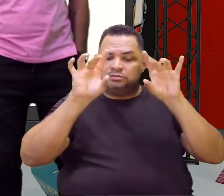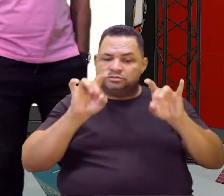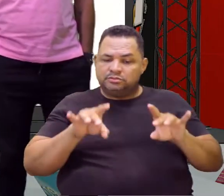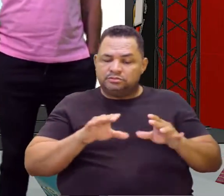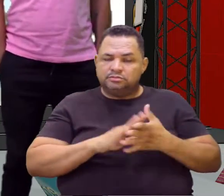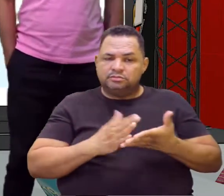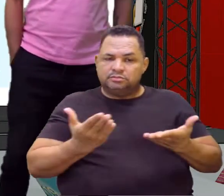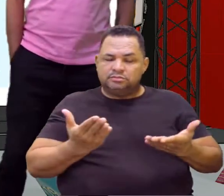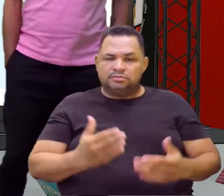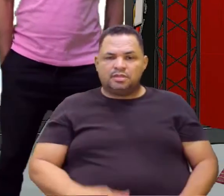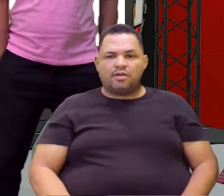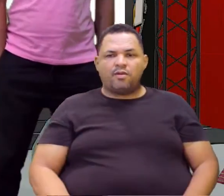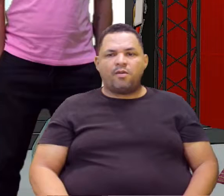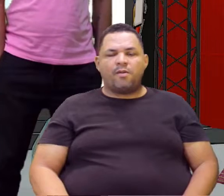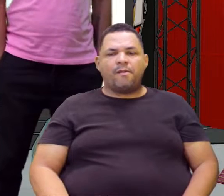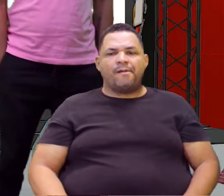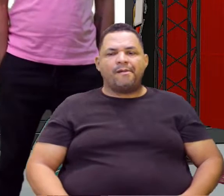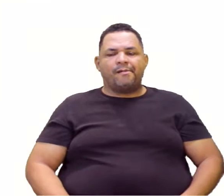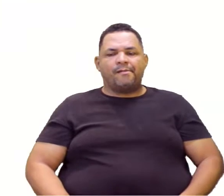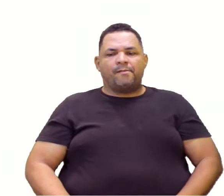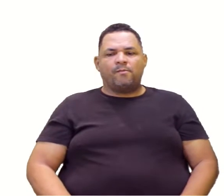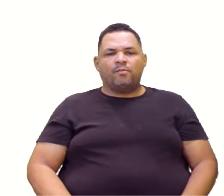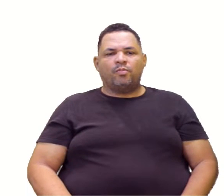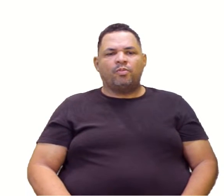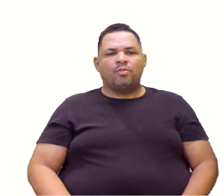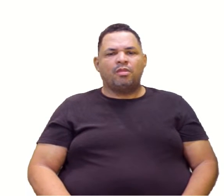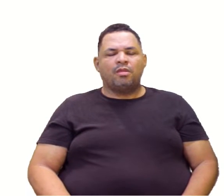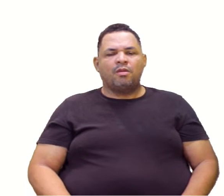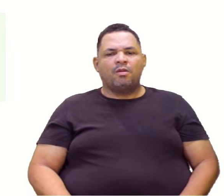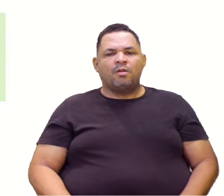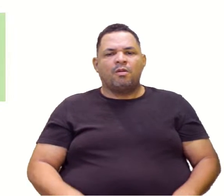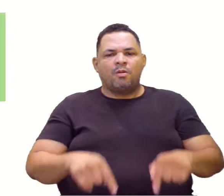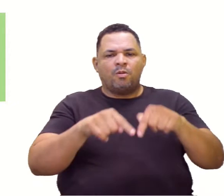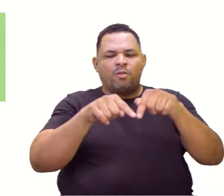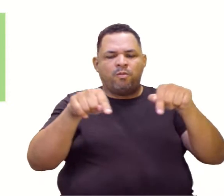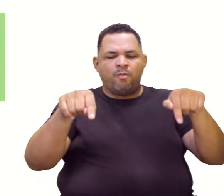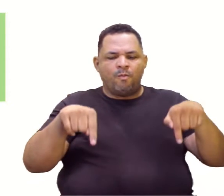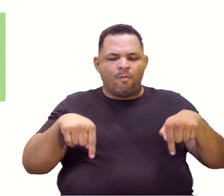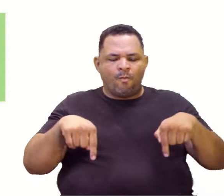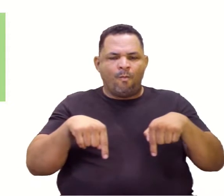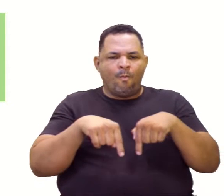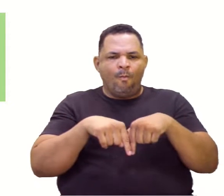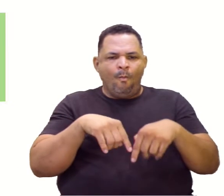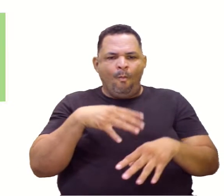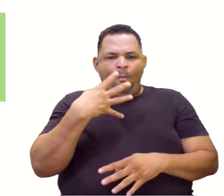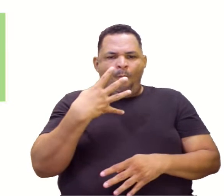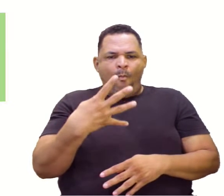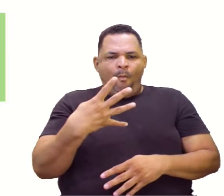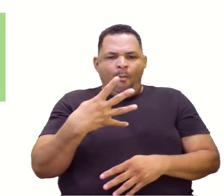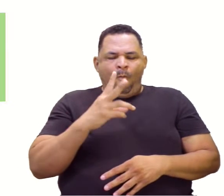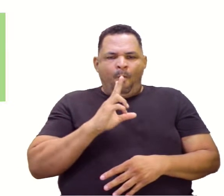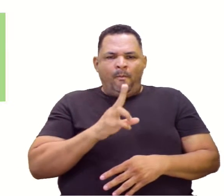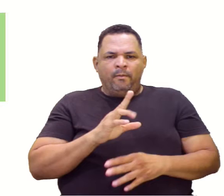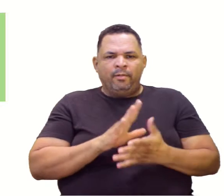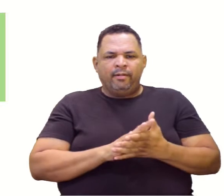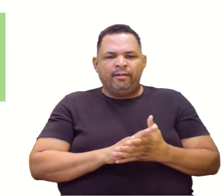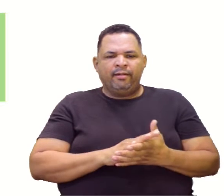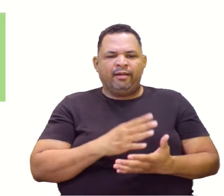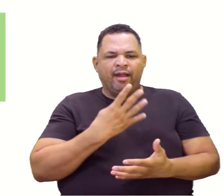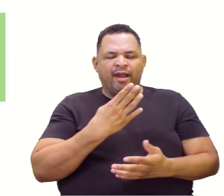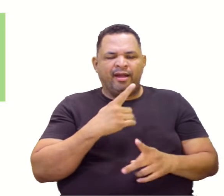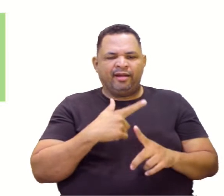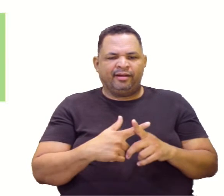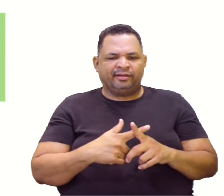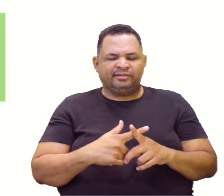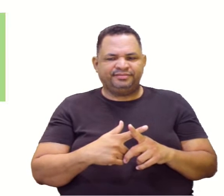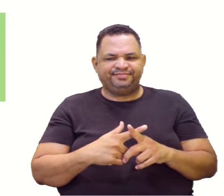casos específicos. Olha lá. Então, quando a gente fala do quadrado, por exemplo, o que acontece no quadrado? Tem 4 lados iguais. Então é só fazer 4 vezes o